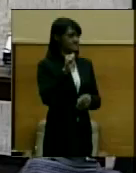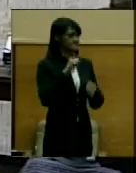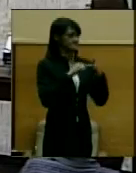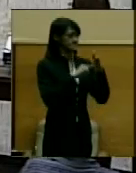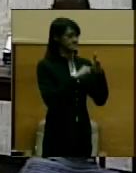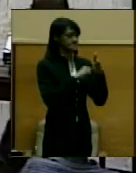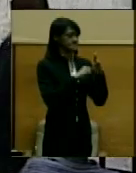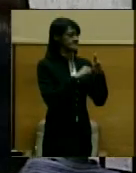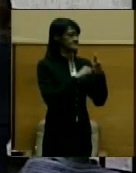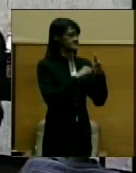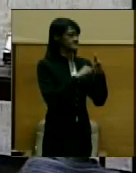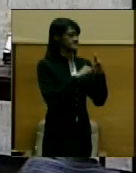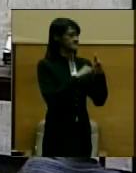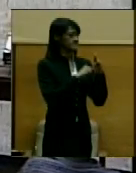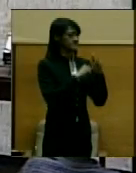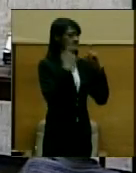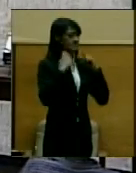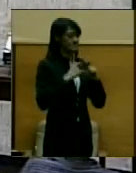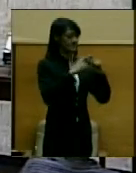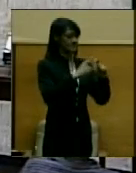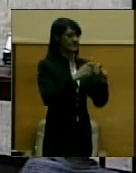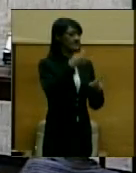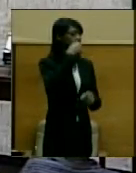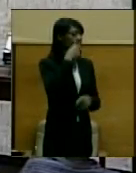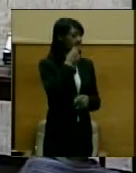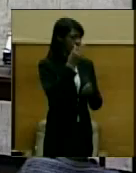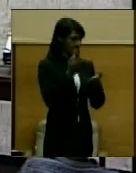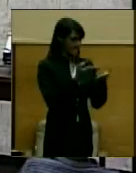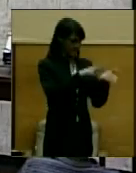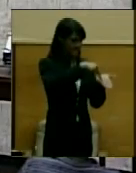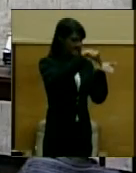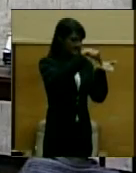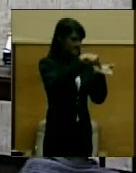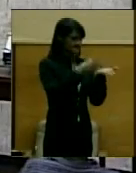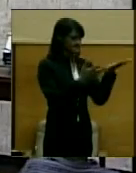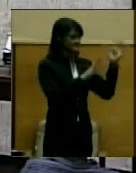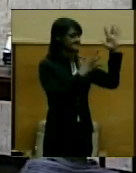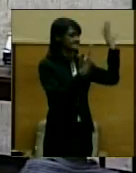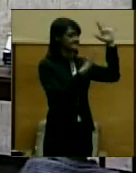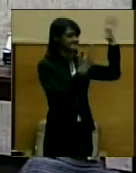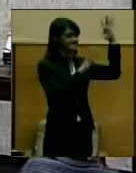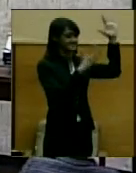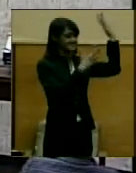para fazer a outorga da medalha ao seu Breno Nunes de Oliveira.